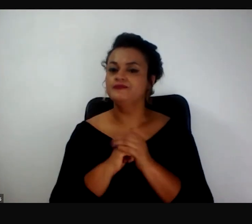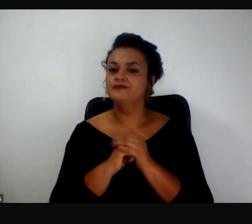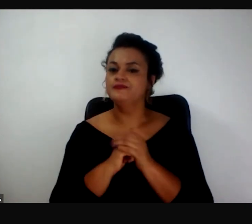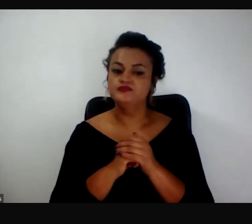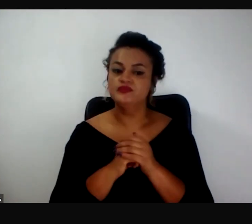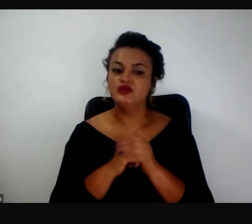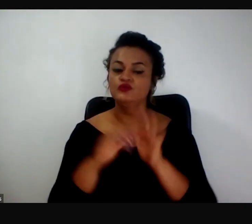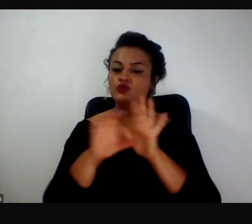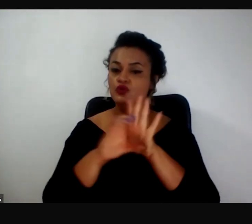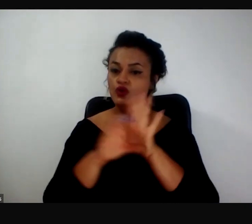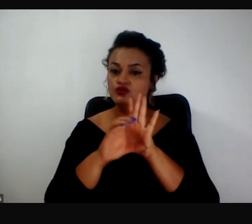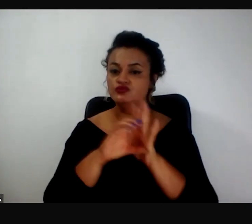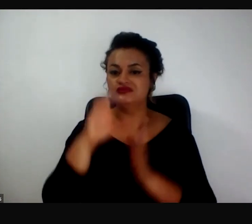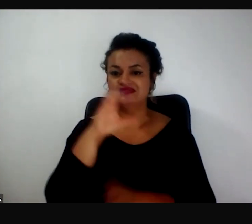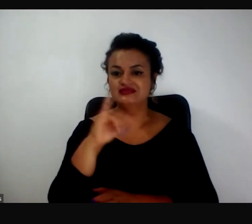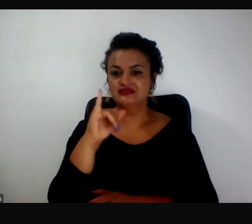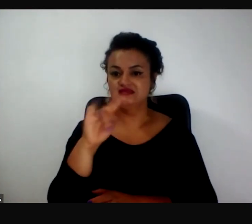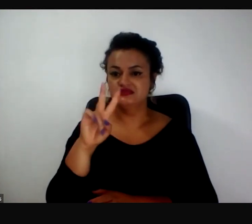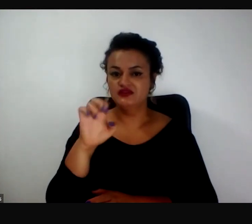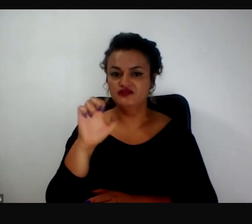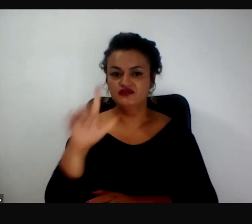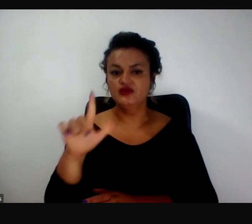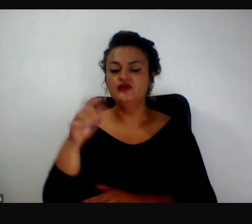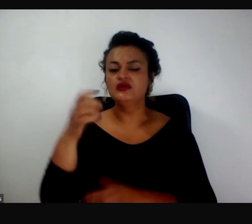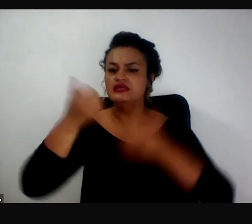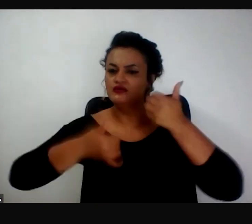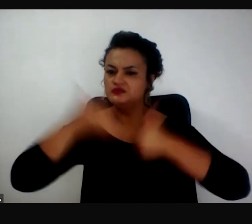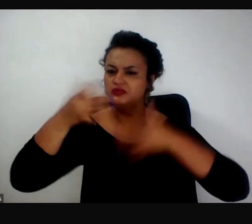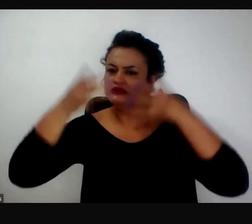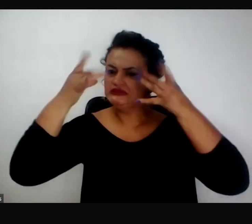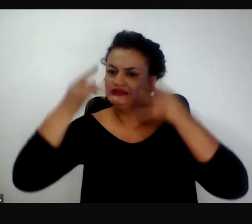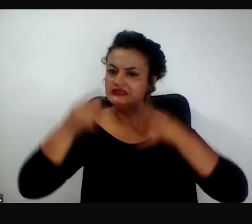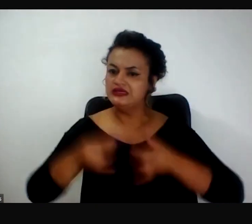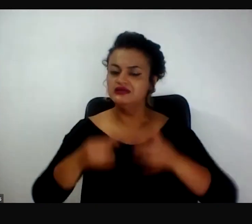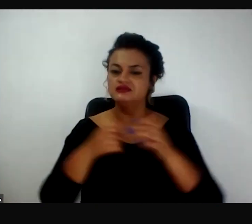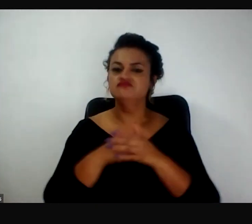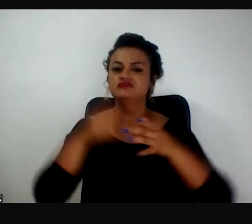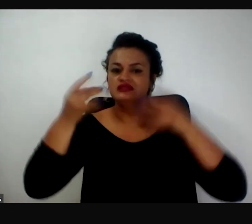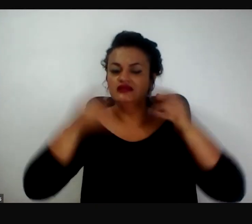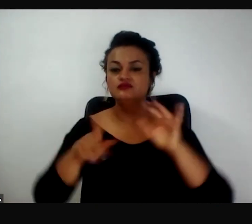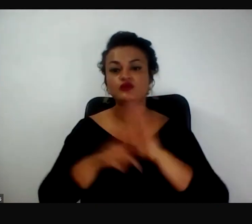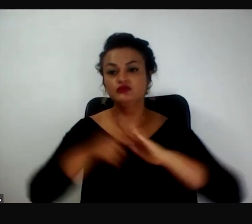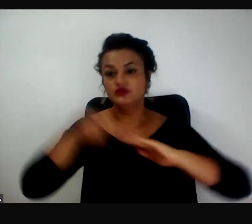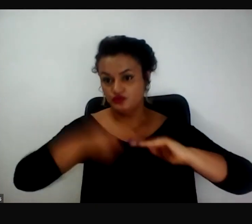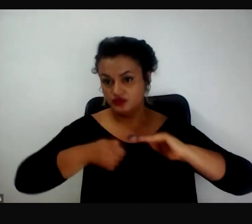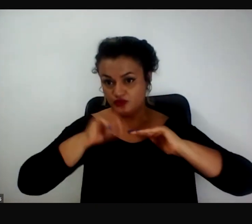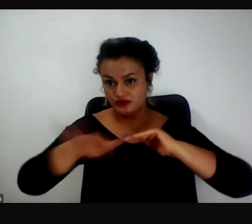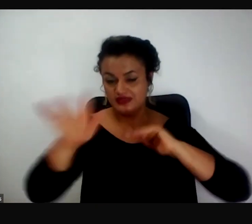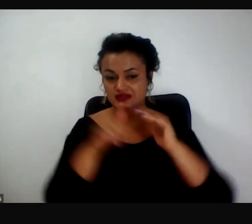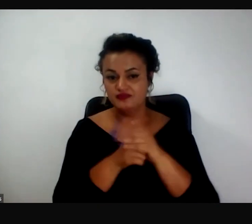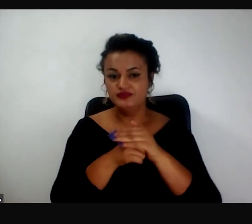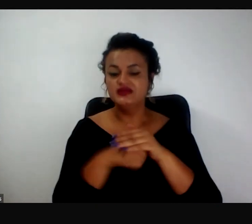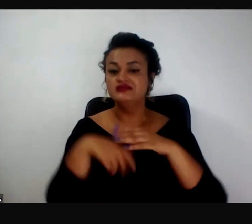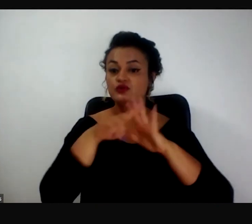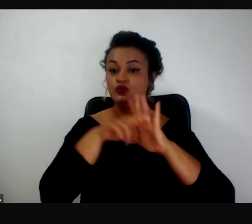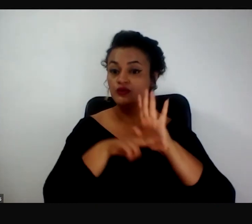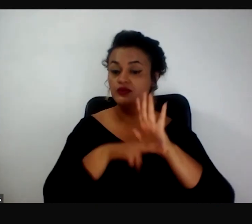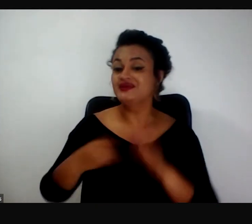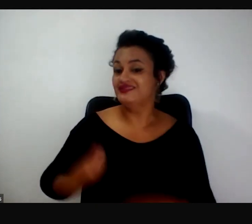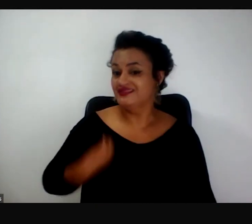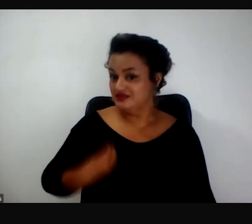Código Civil e lá já fala mais diretamente da jurisprudência. São as normas vigentes